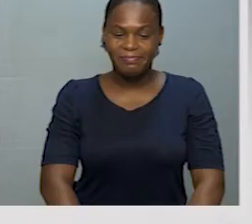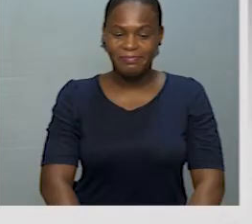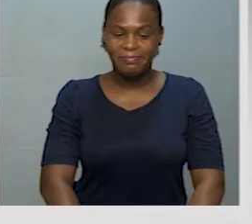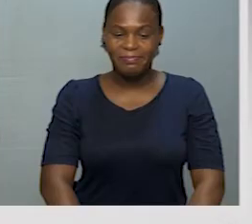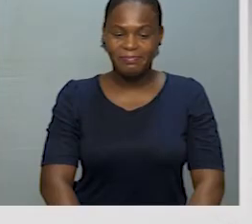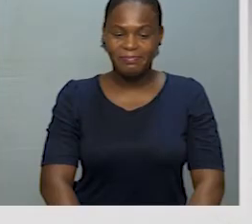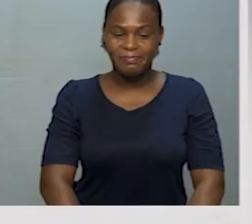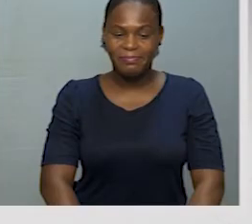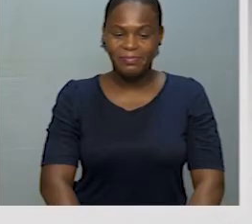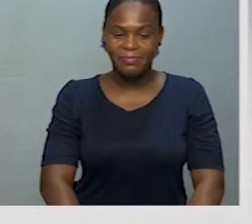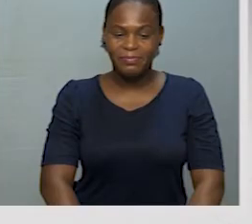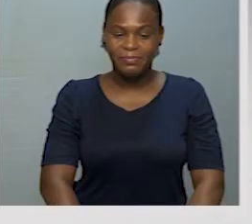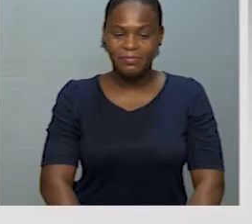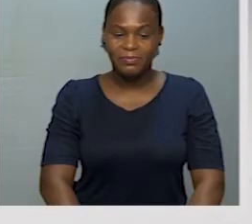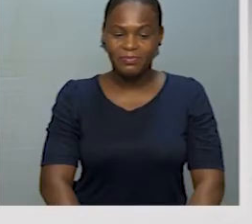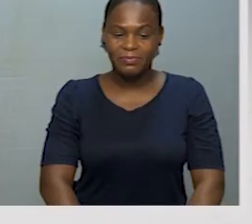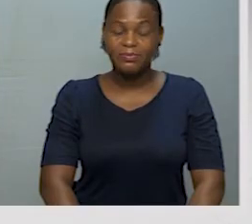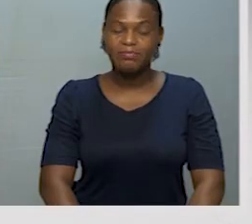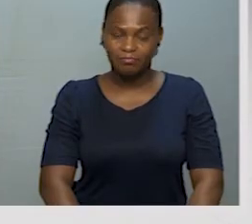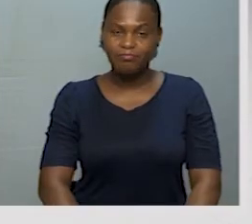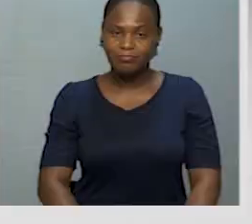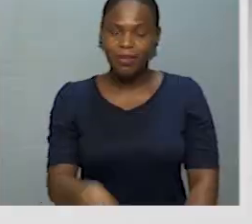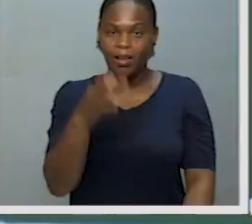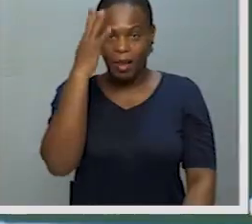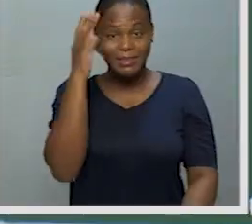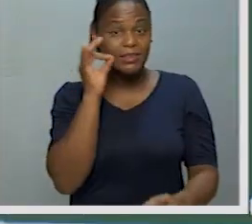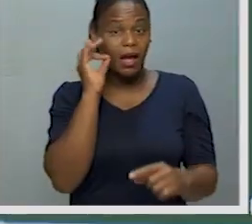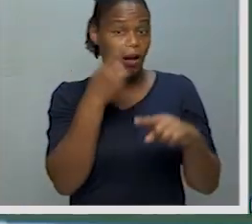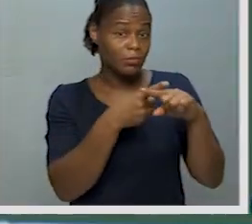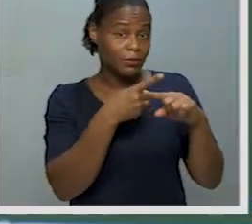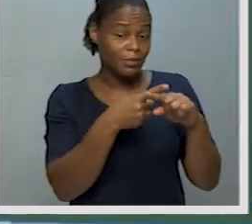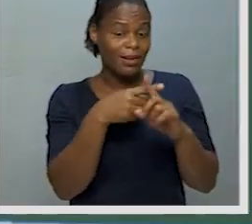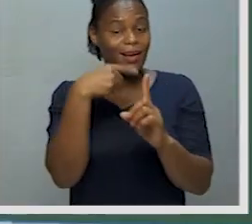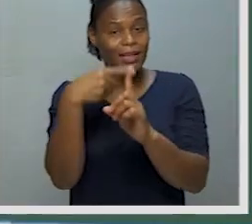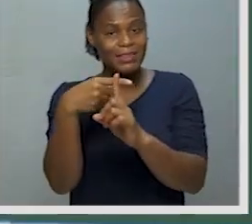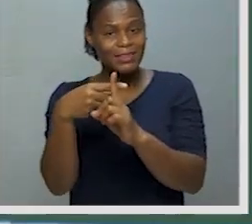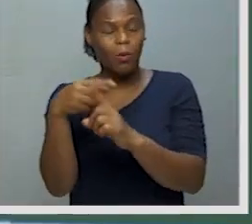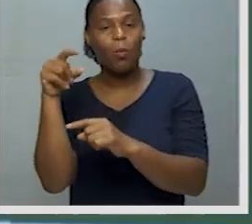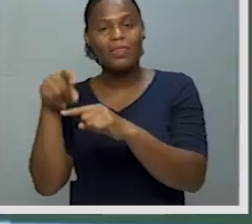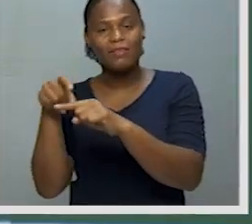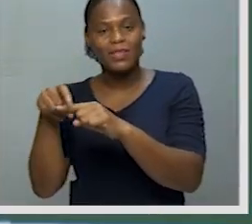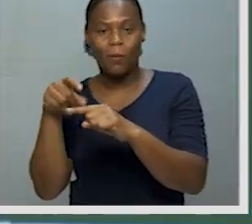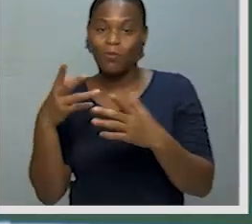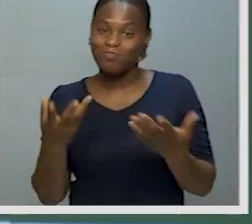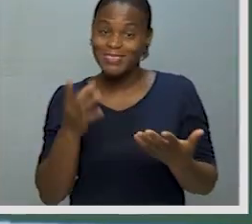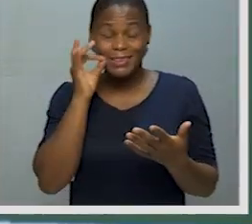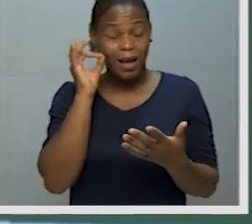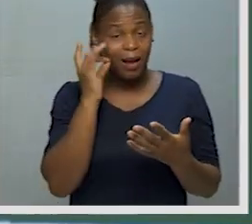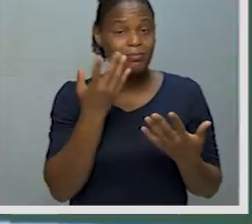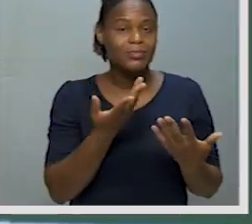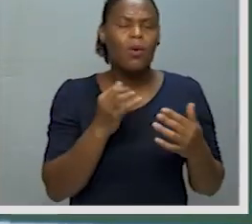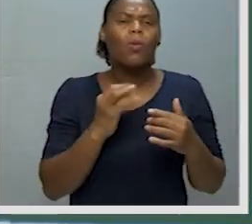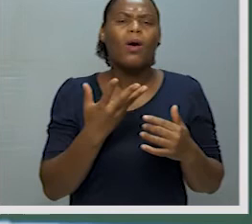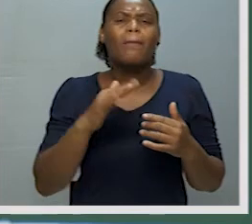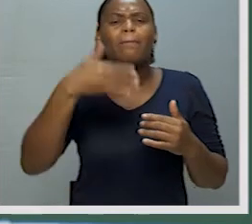Ok. Temos operações multiplicação, adição, divisão. Qual